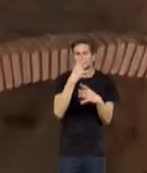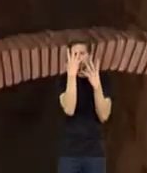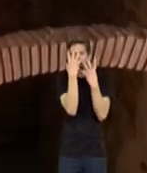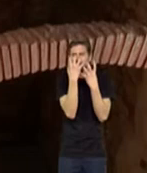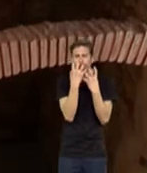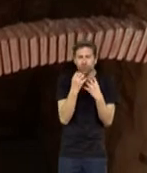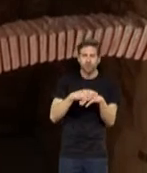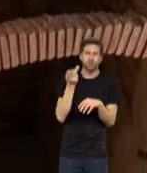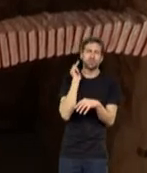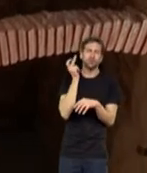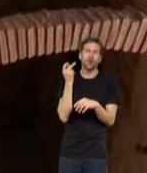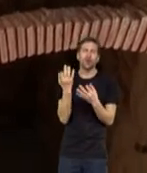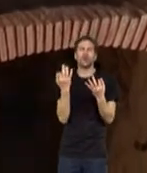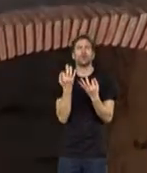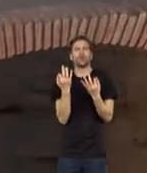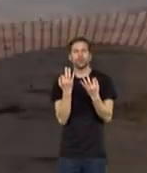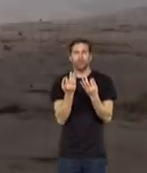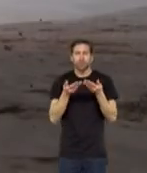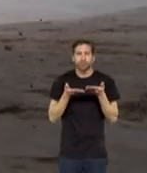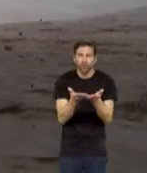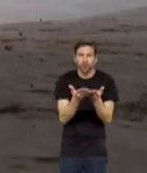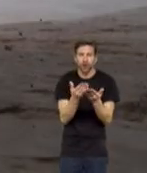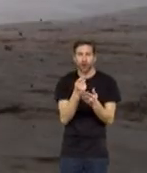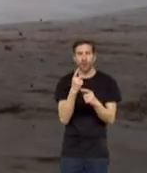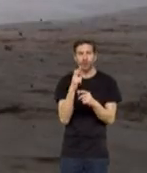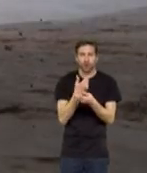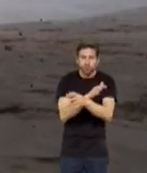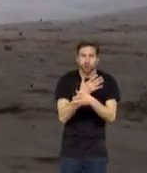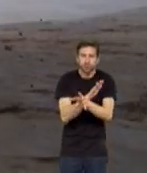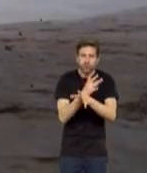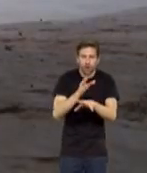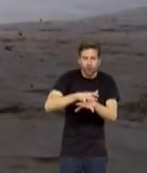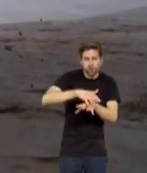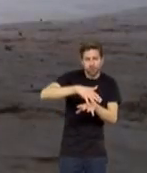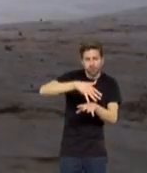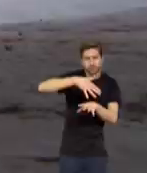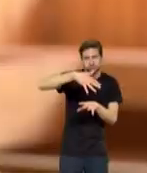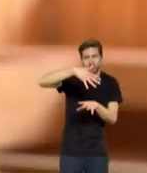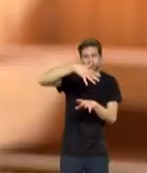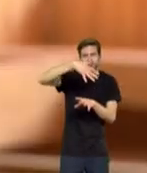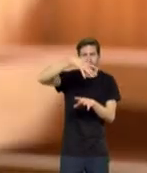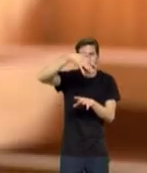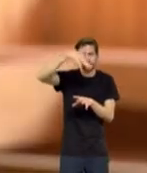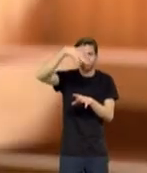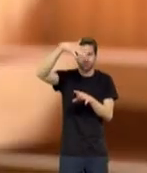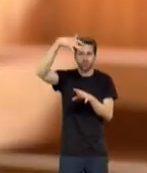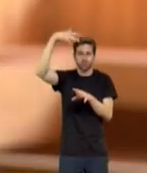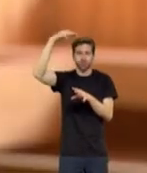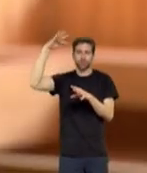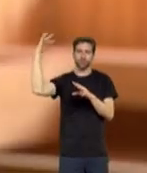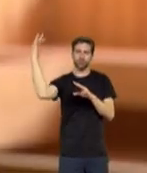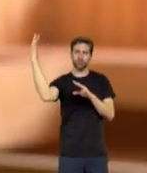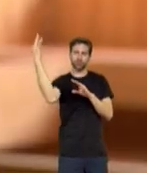foi fumado pelos fornos a lenha. Ou seja, os fornos estavam a trabalhar e todo o fumo invadia todo o espaço superior